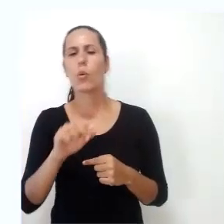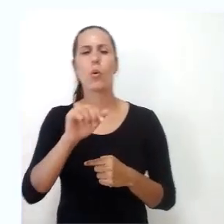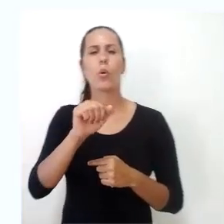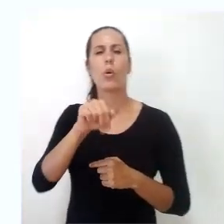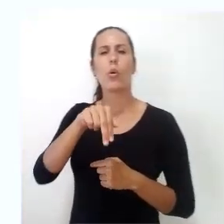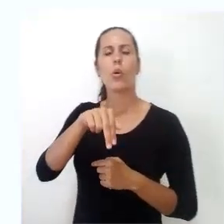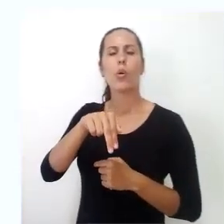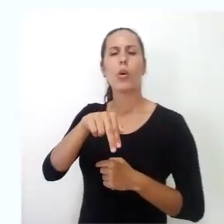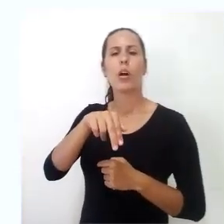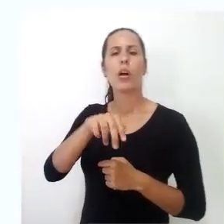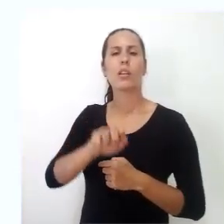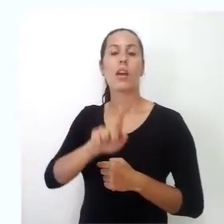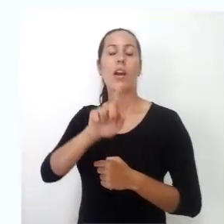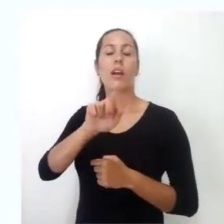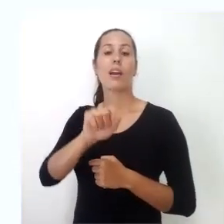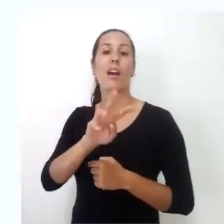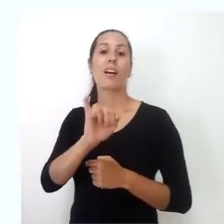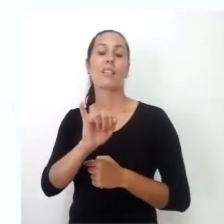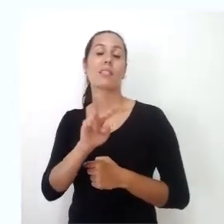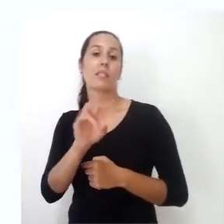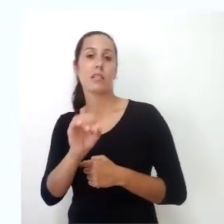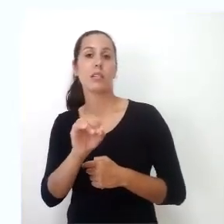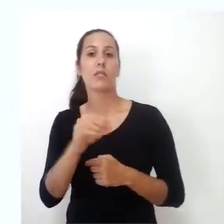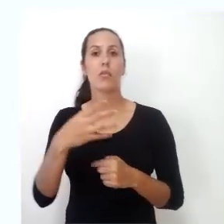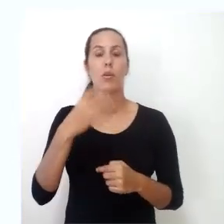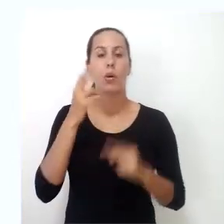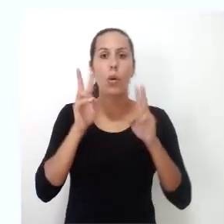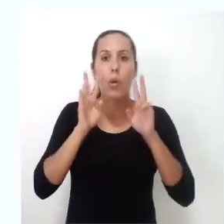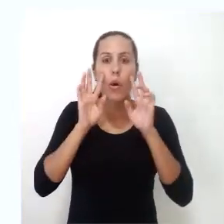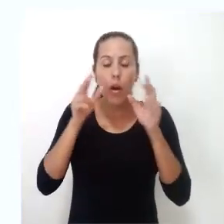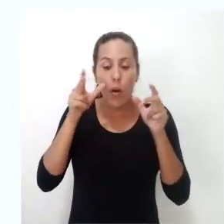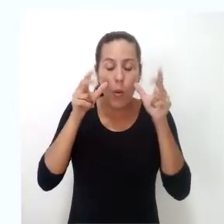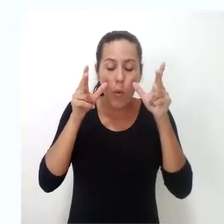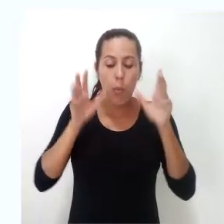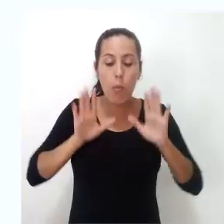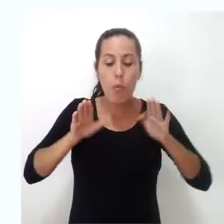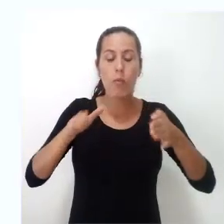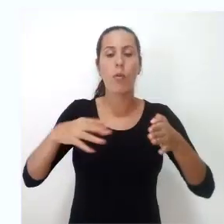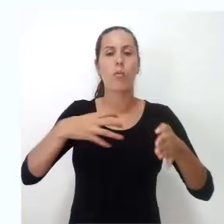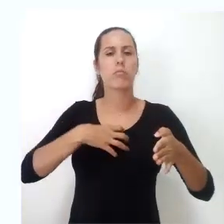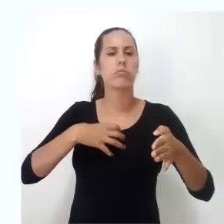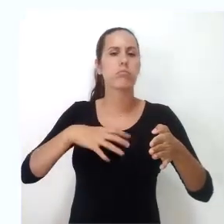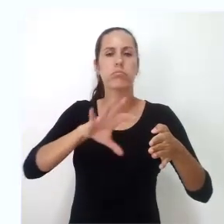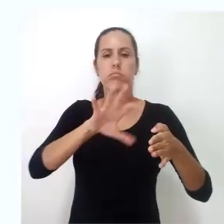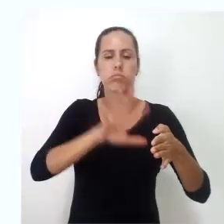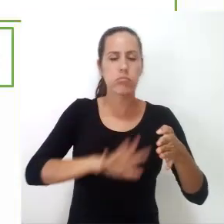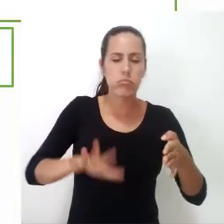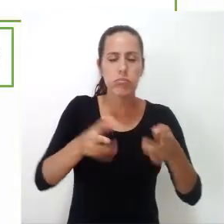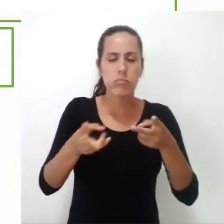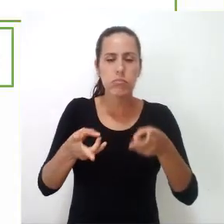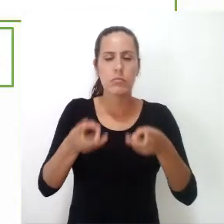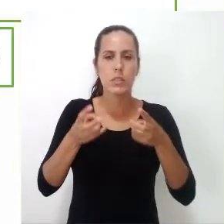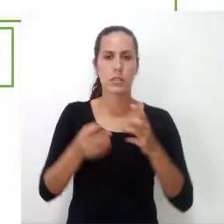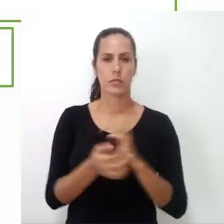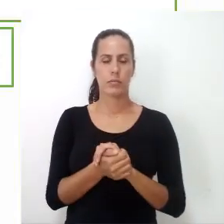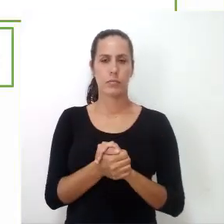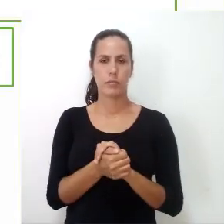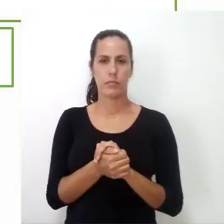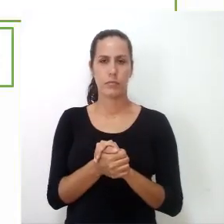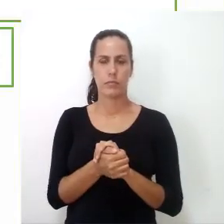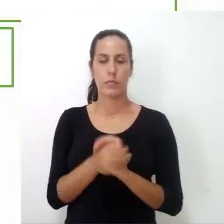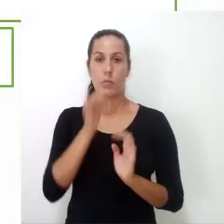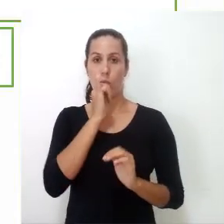quê? Observar a força semântica, a força de sentido. Então vejam só aqui, nós temos aqui, olha um pequeno